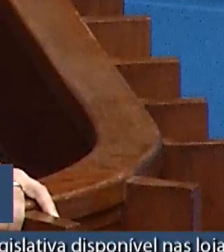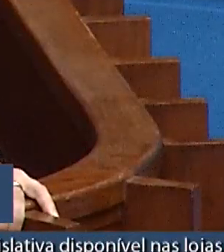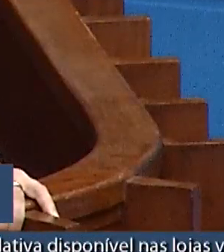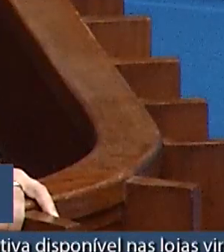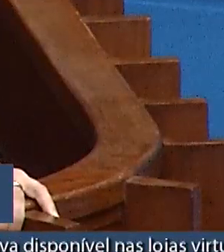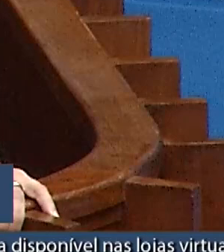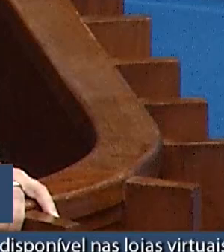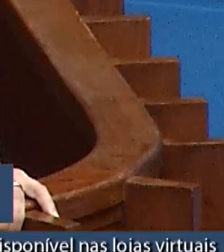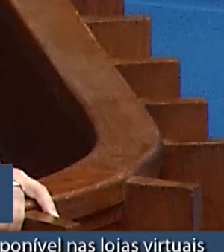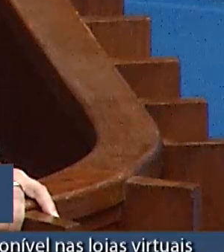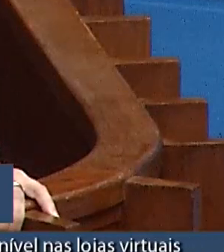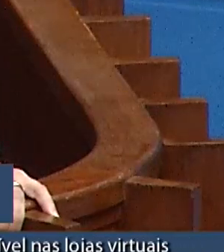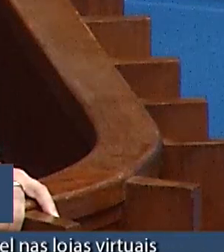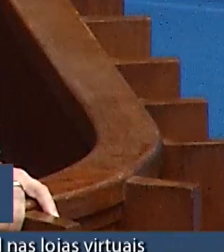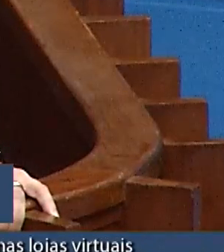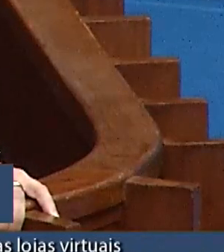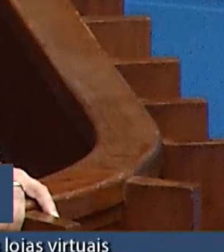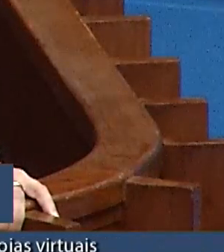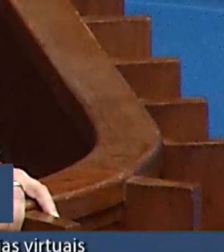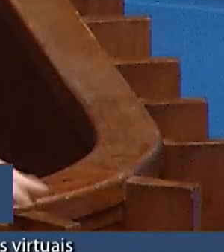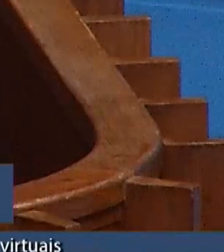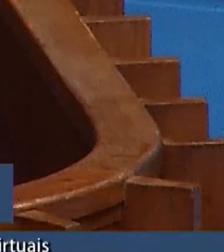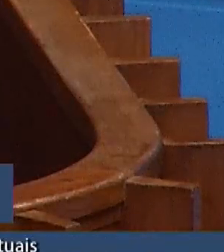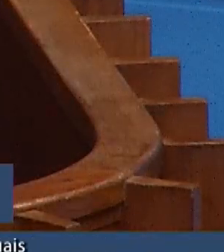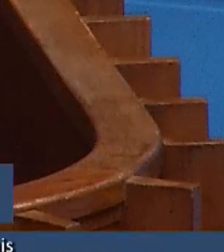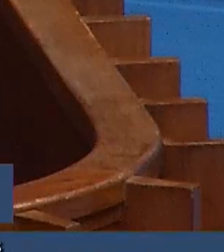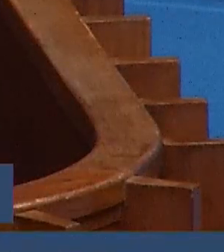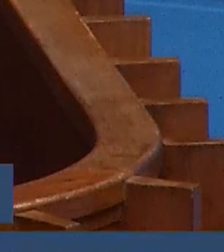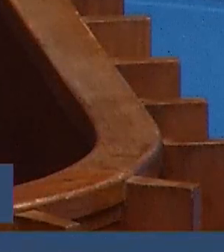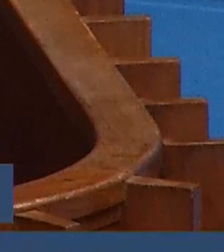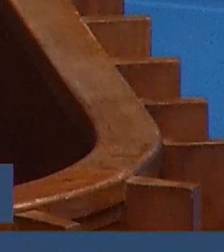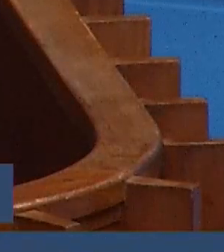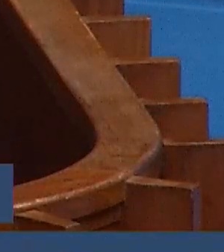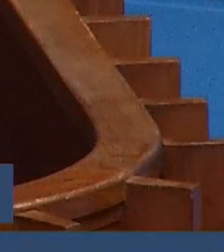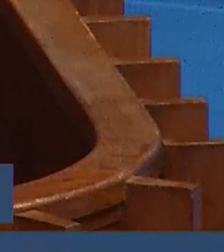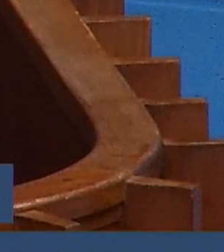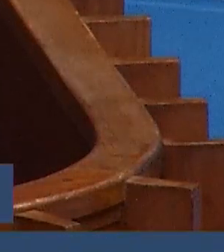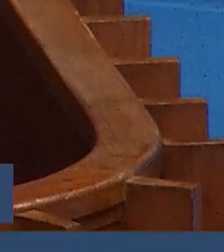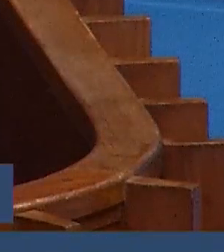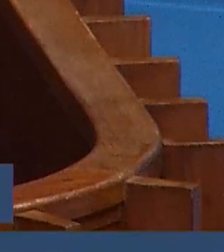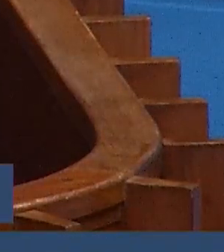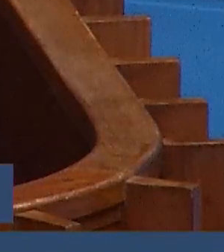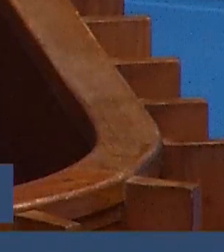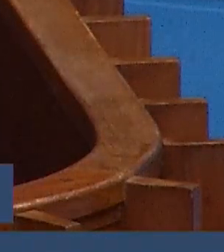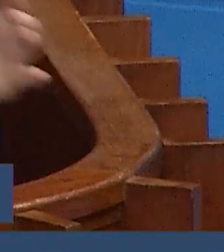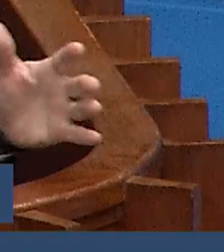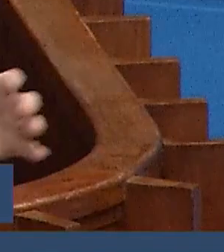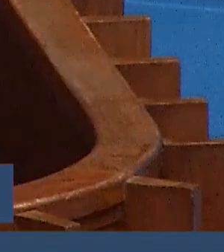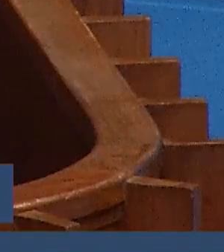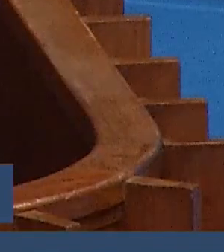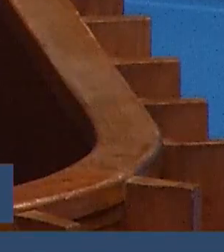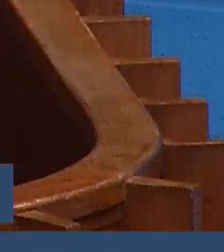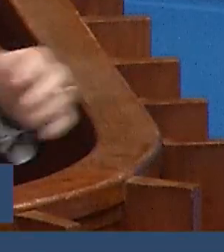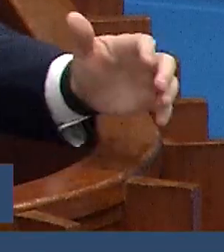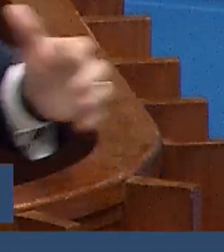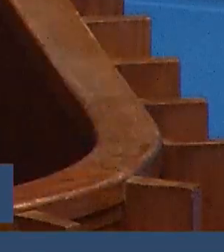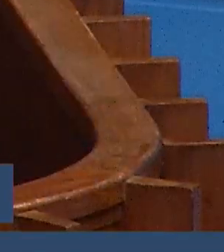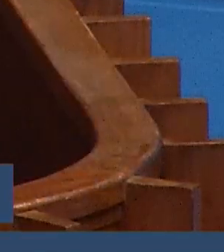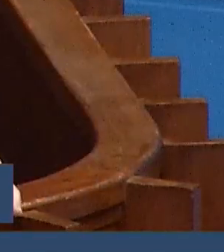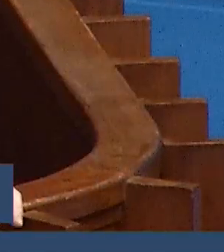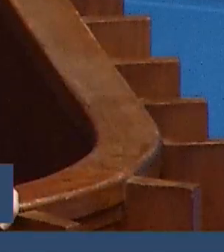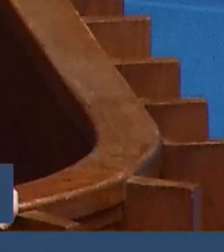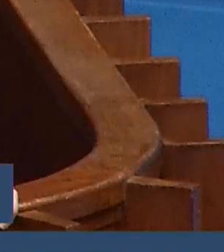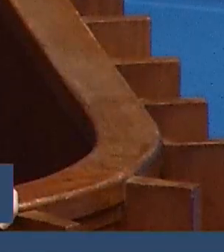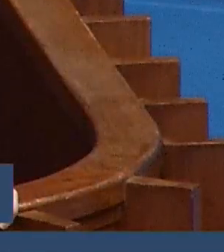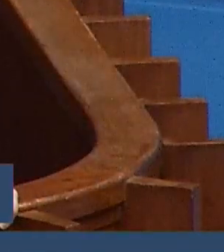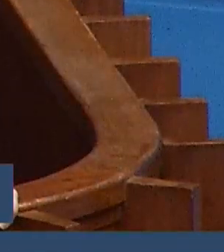os produtos locais. E quando falamos locais, não é só de Dourados, mas do Vale do Enviema e de